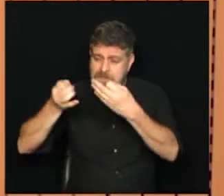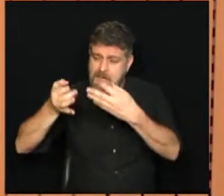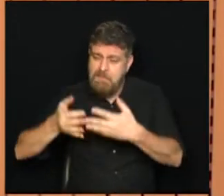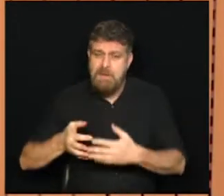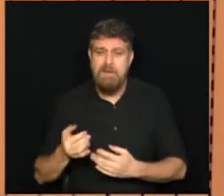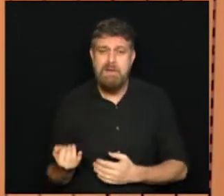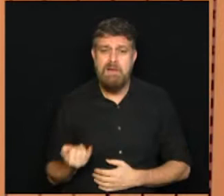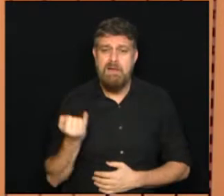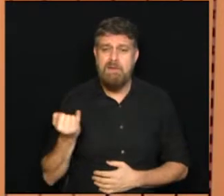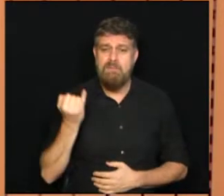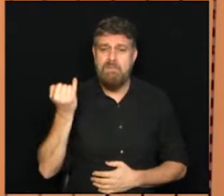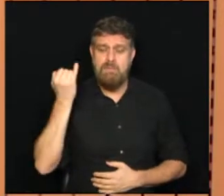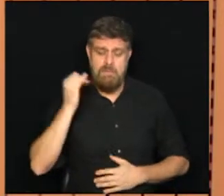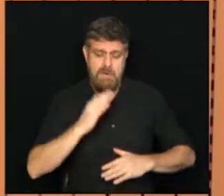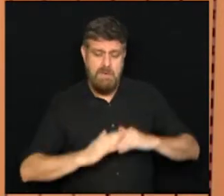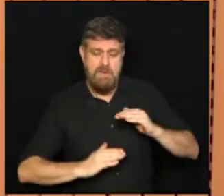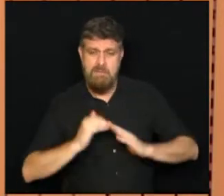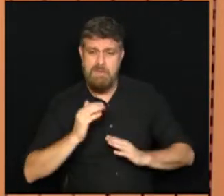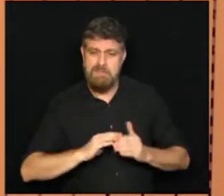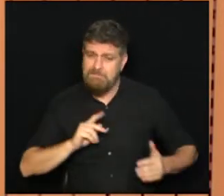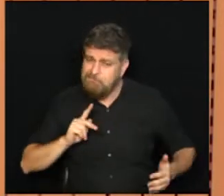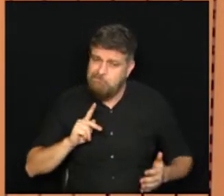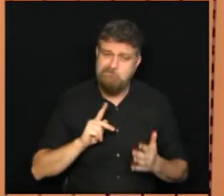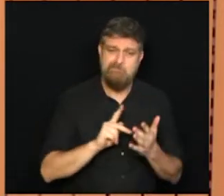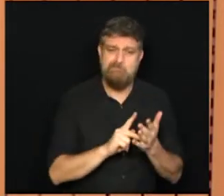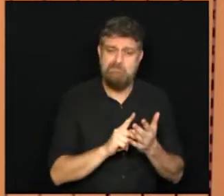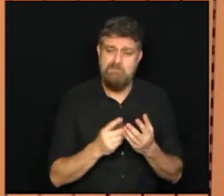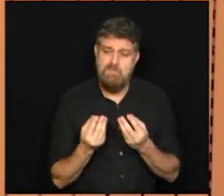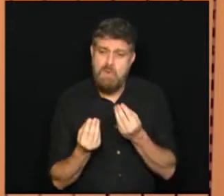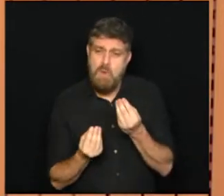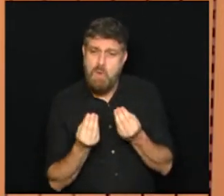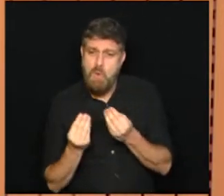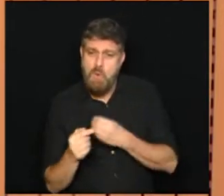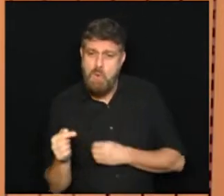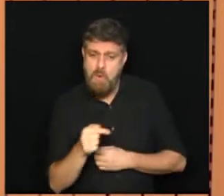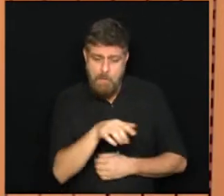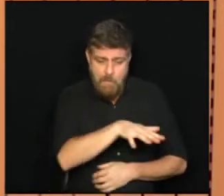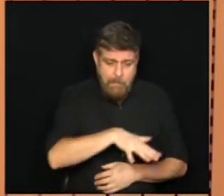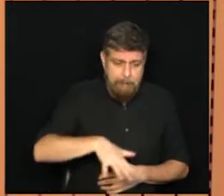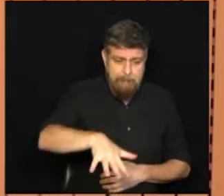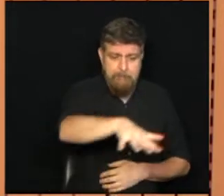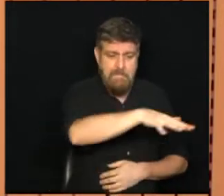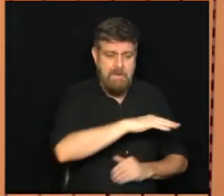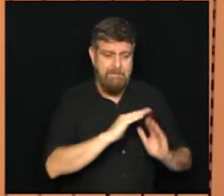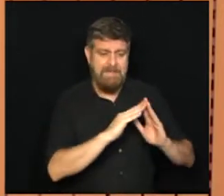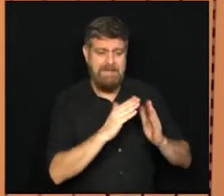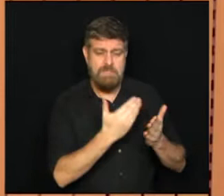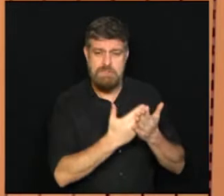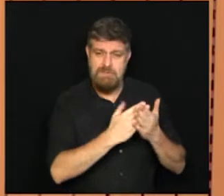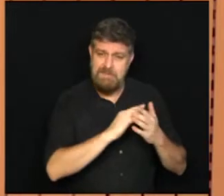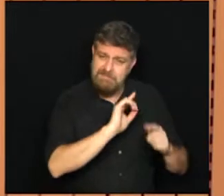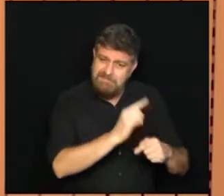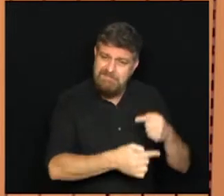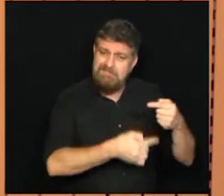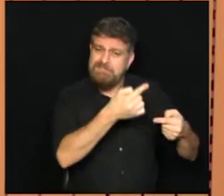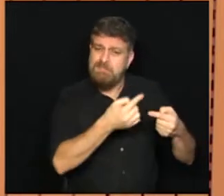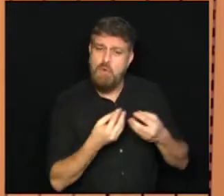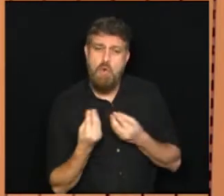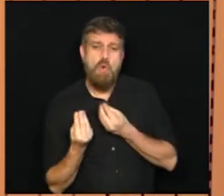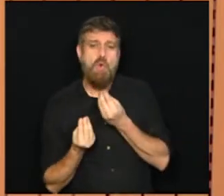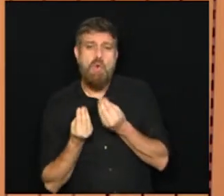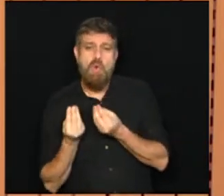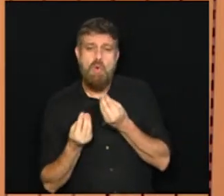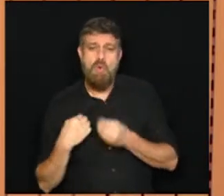medidas reais de alteração do ambiente escolar e como que a gente poderia fazer isso no